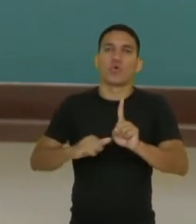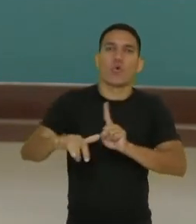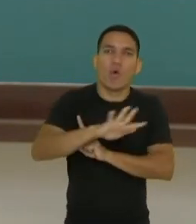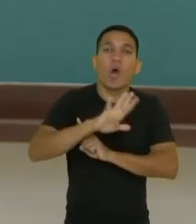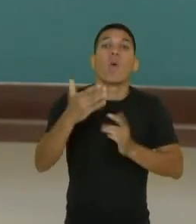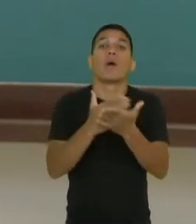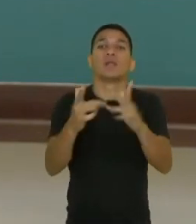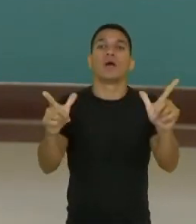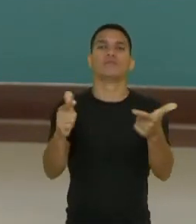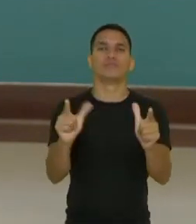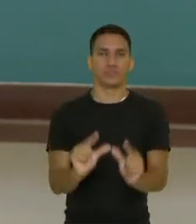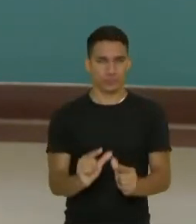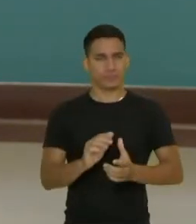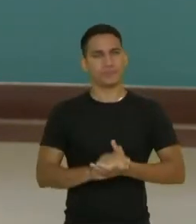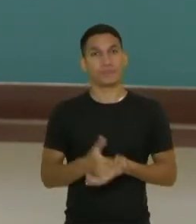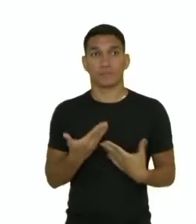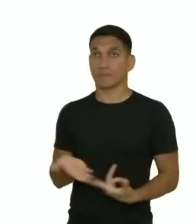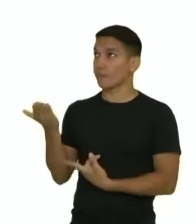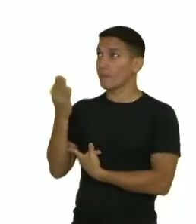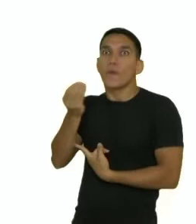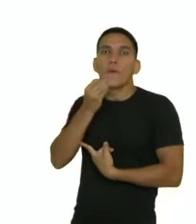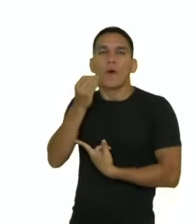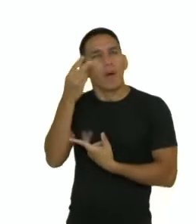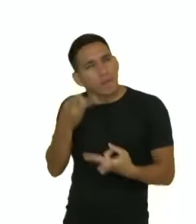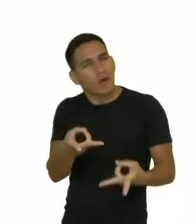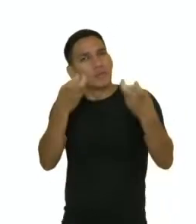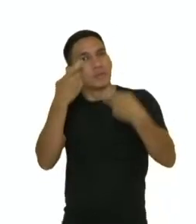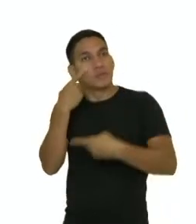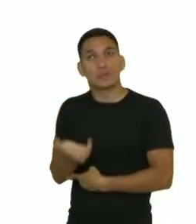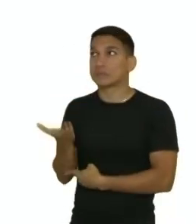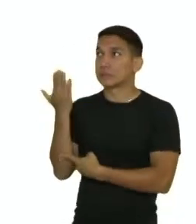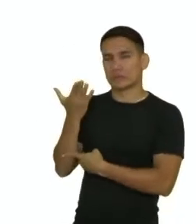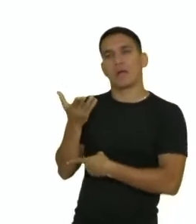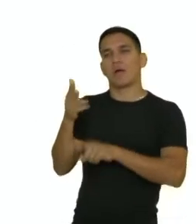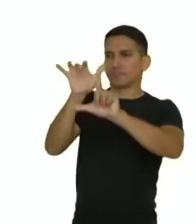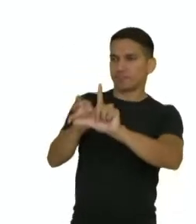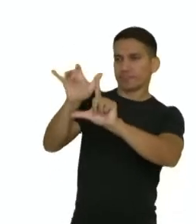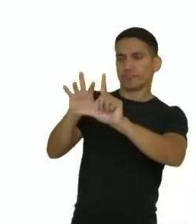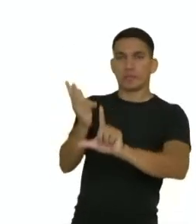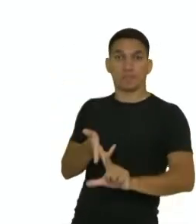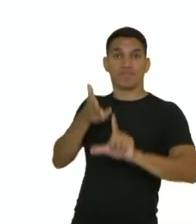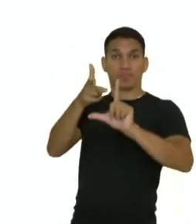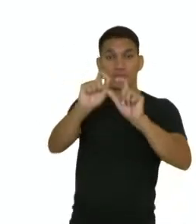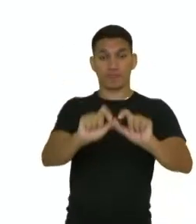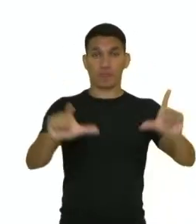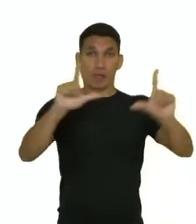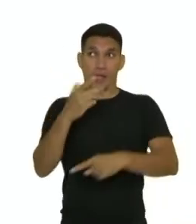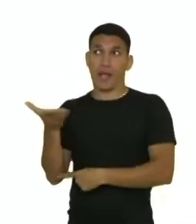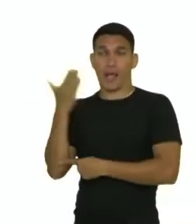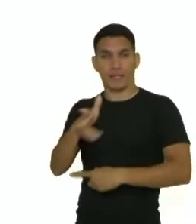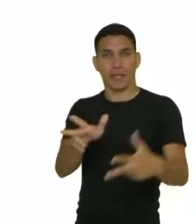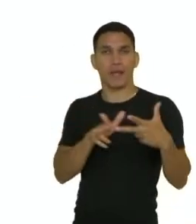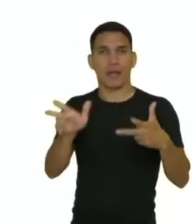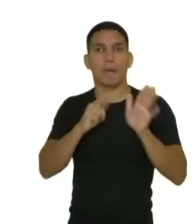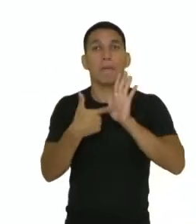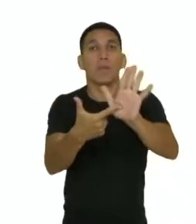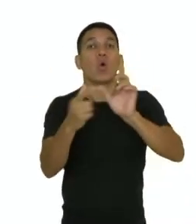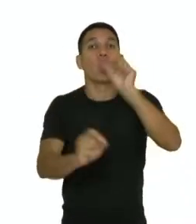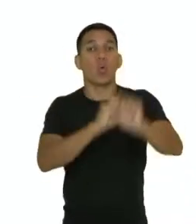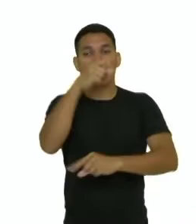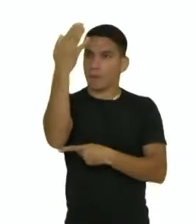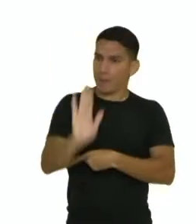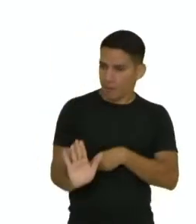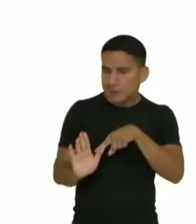gradativamente diminuem. Aqui uma oportunidade de você observar, busca através do QR Code esta reportagem, onde mostra que o